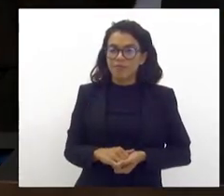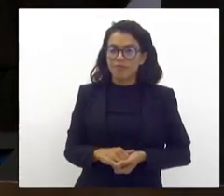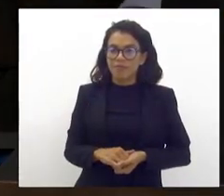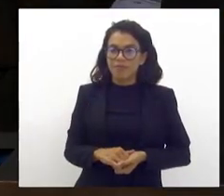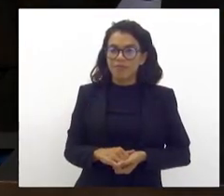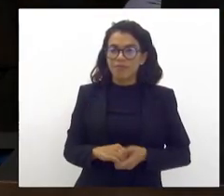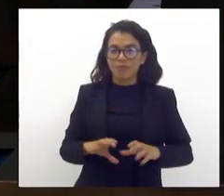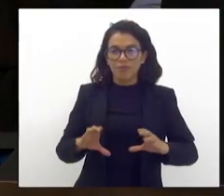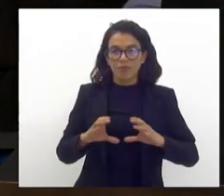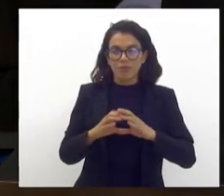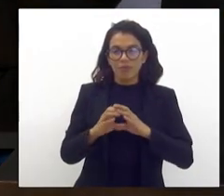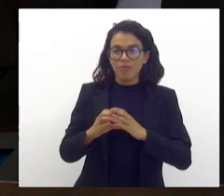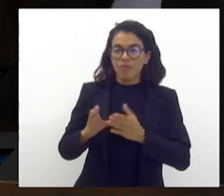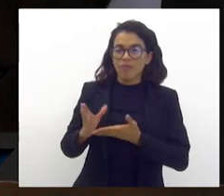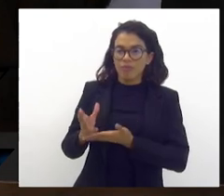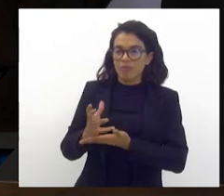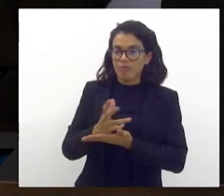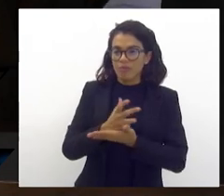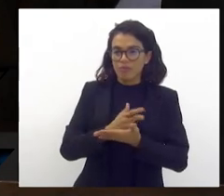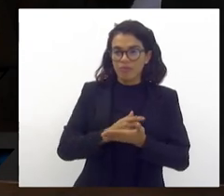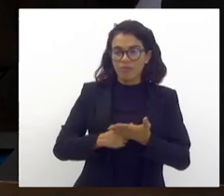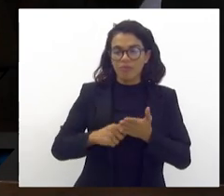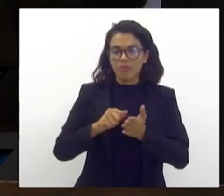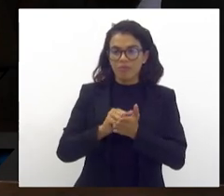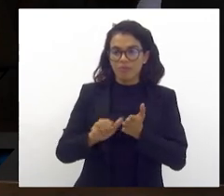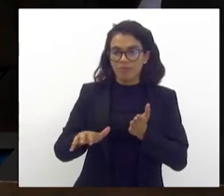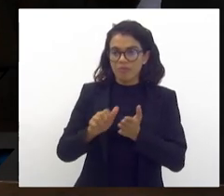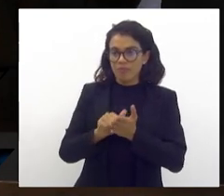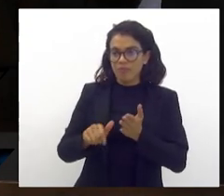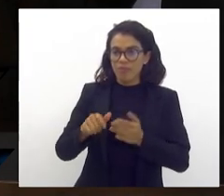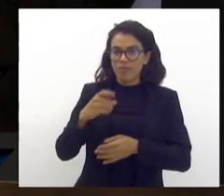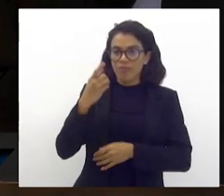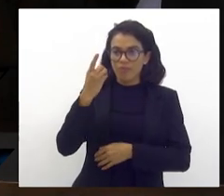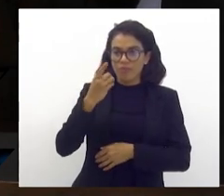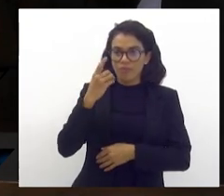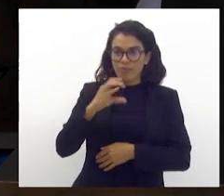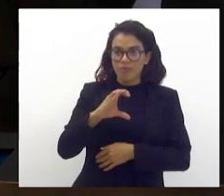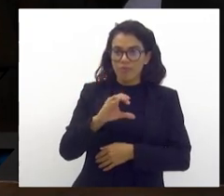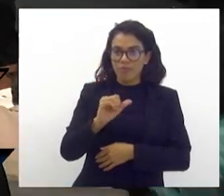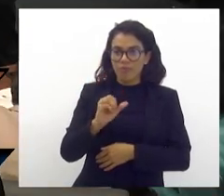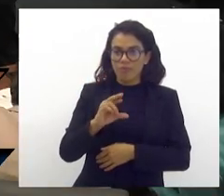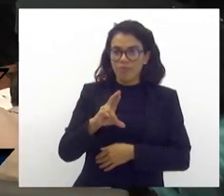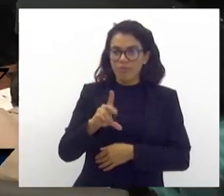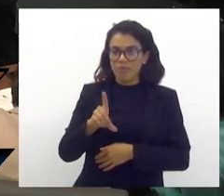Pela Comissão de Orçamento e Finanças, deputado Carlos Macedo, por favor.